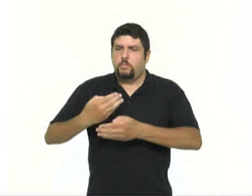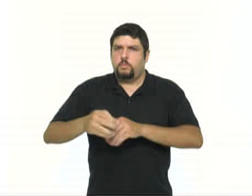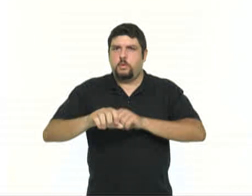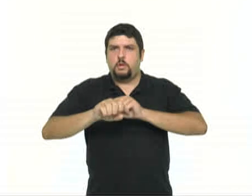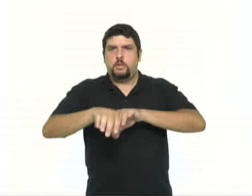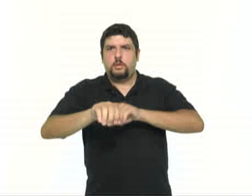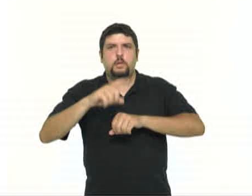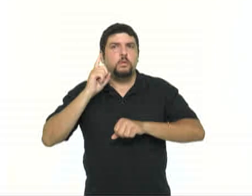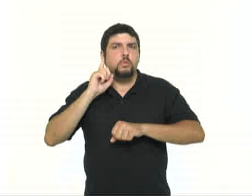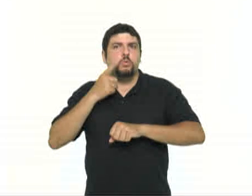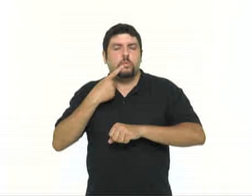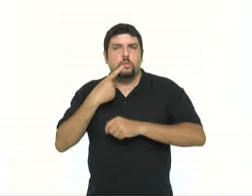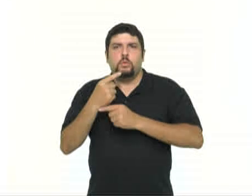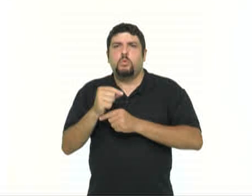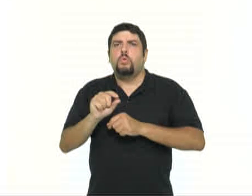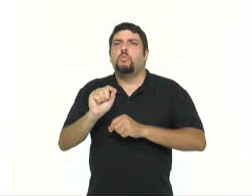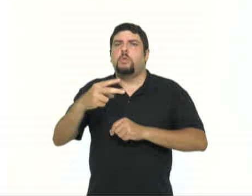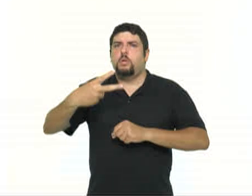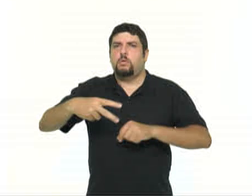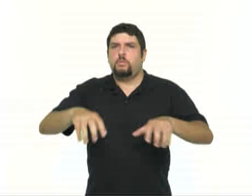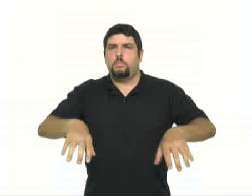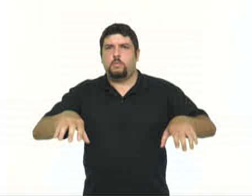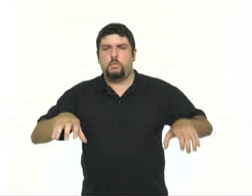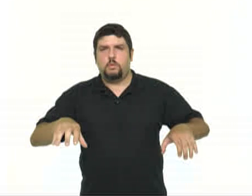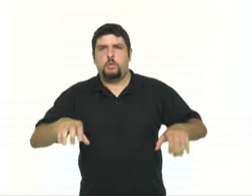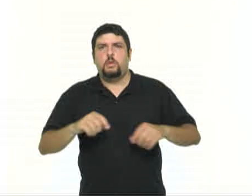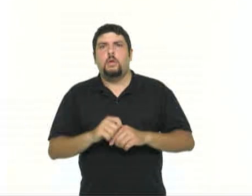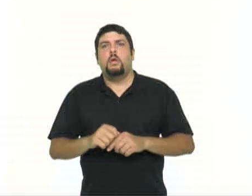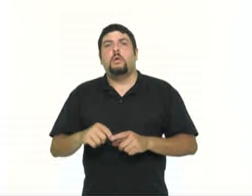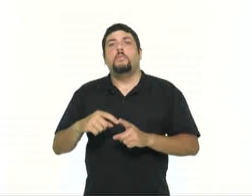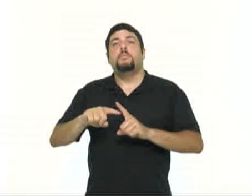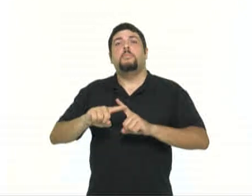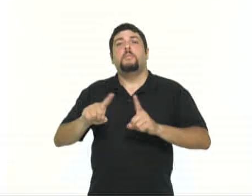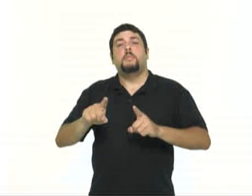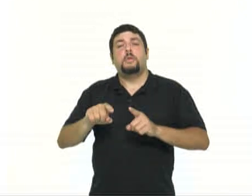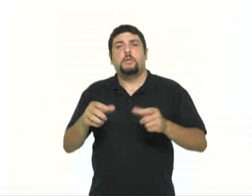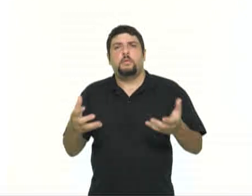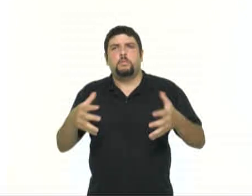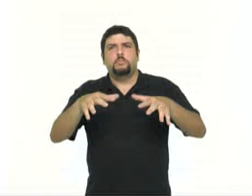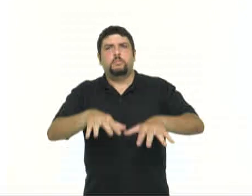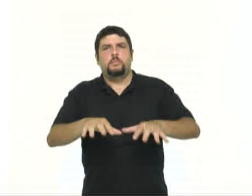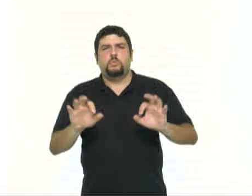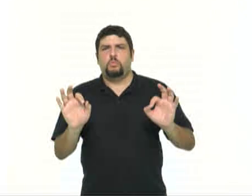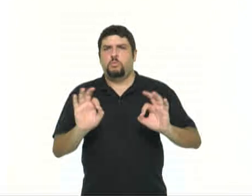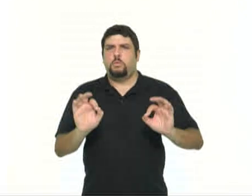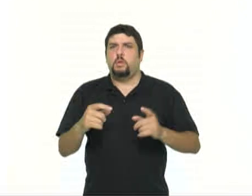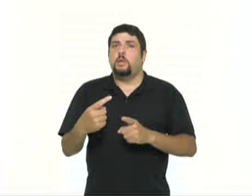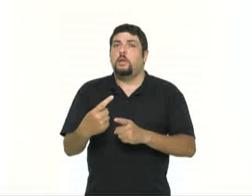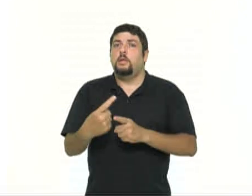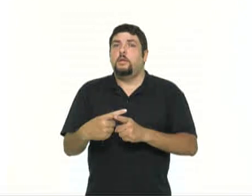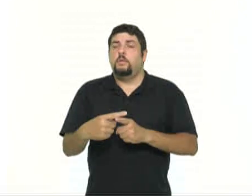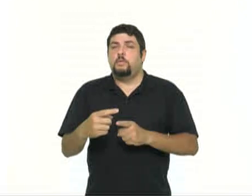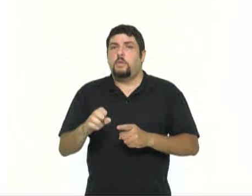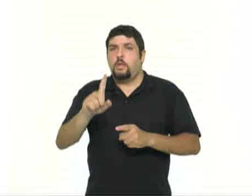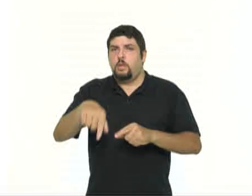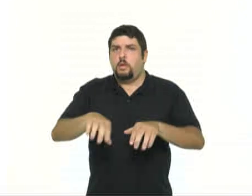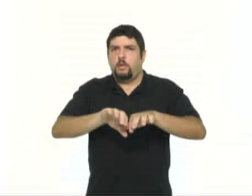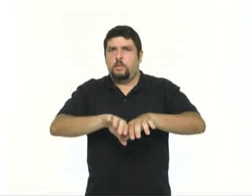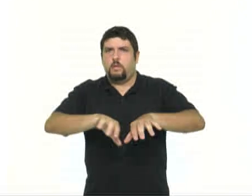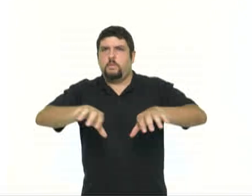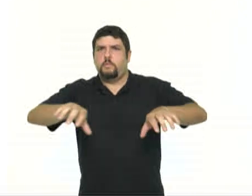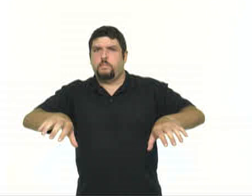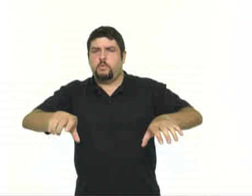remonta ao Segundo Reinado. No entanto, esse ato não se configurou como inclusivo, já que se caracterizou pelo estabelecimento de